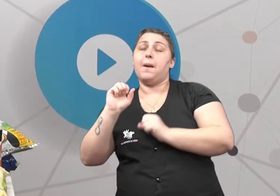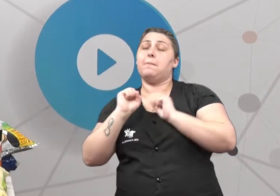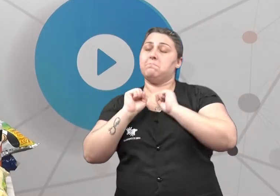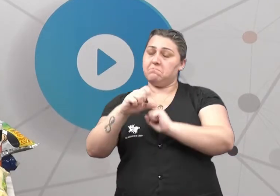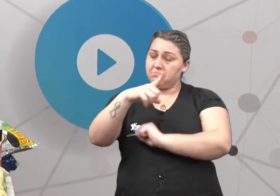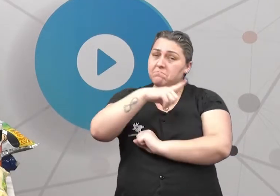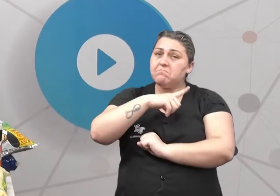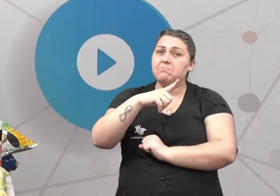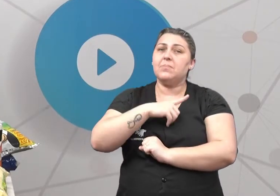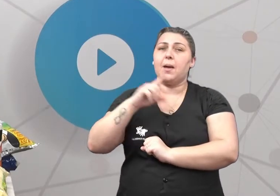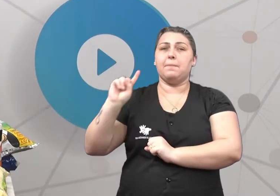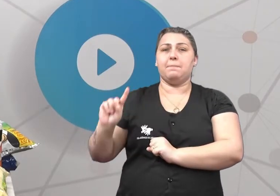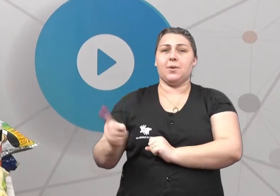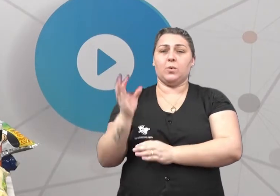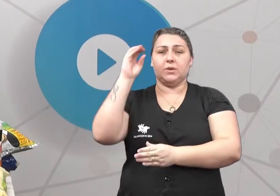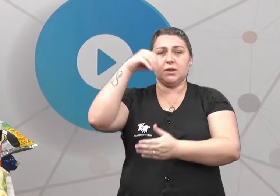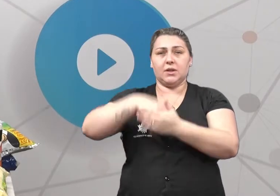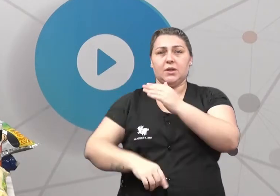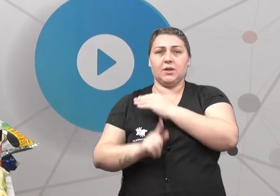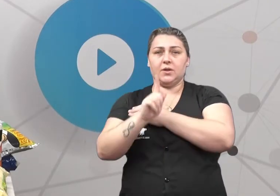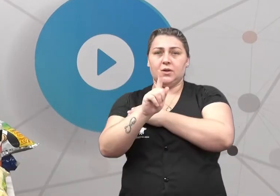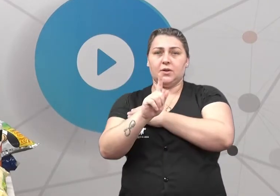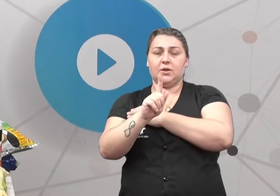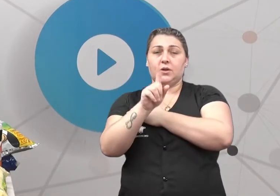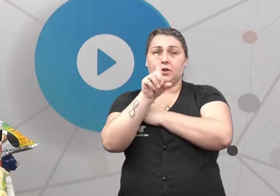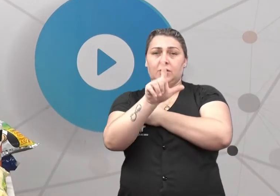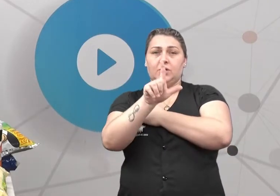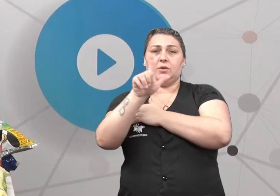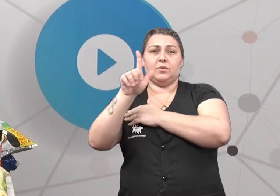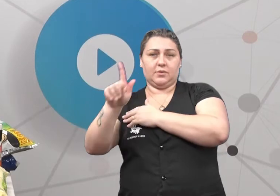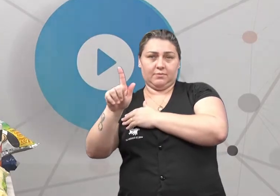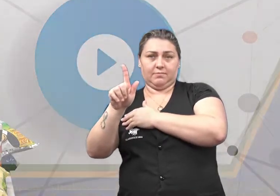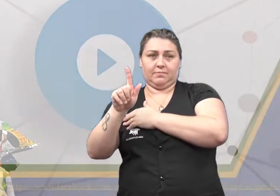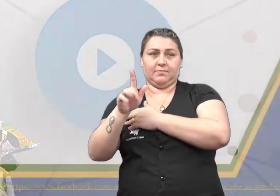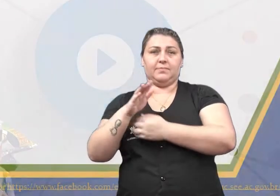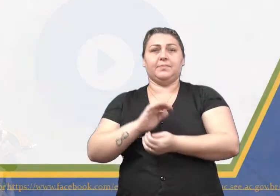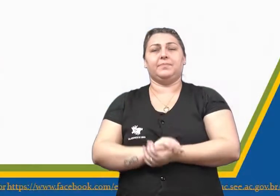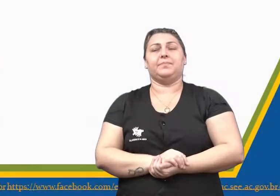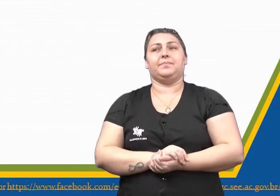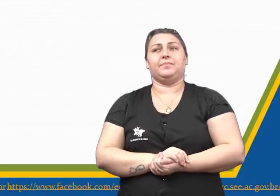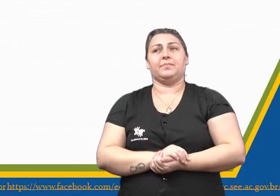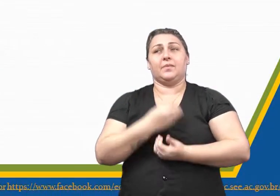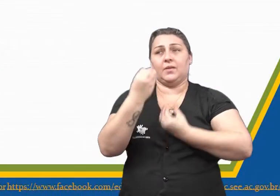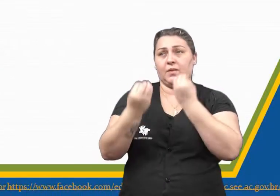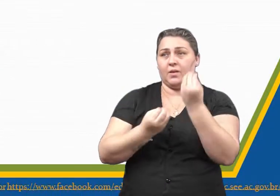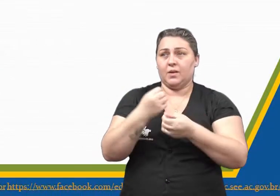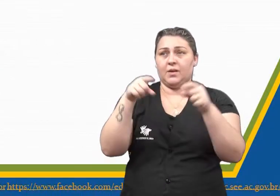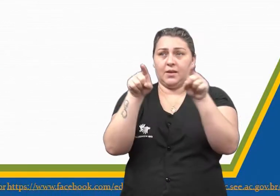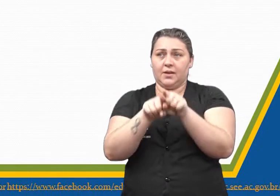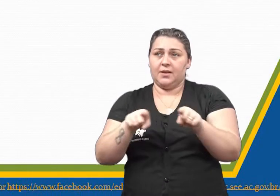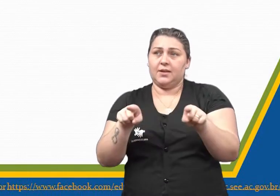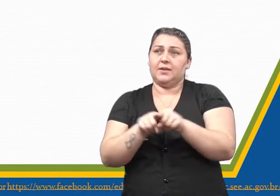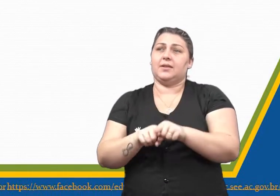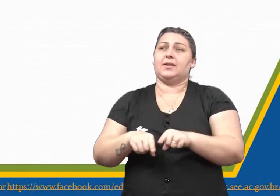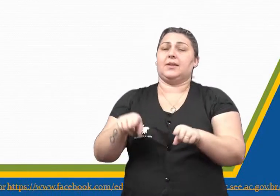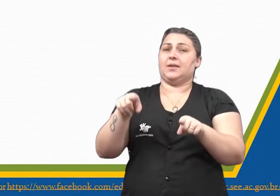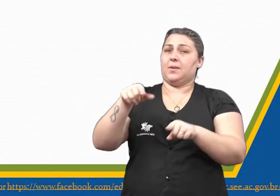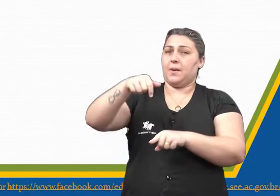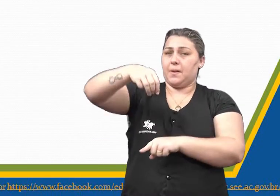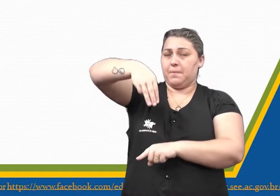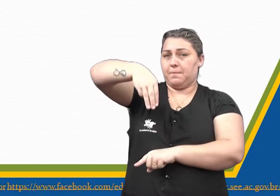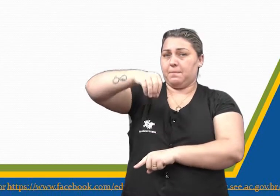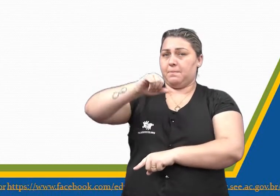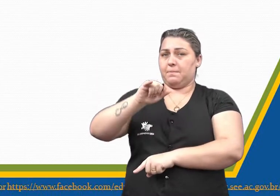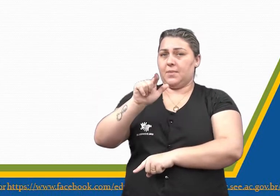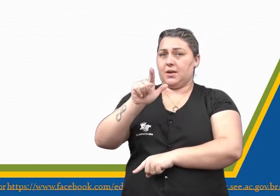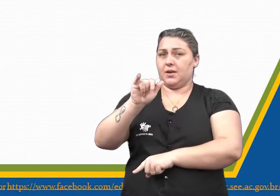1000 gramas dentro de 1 quilo, certinho? Como também tem os seus submúltiplos